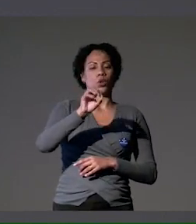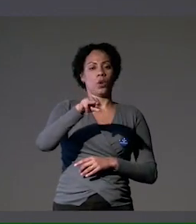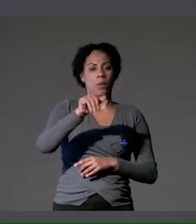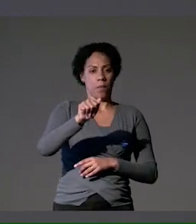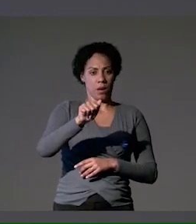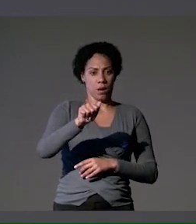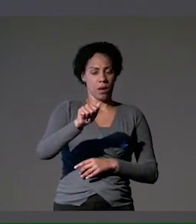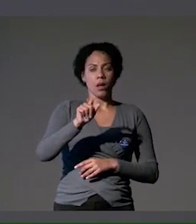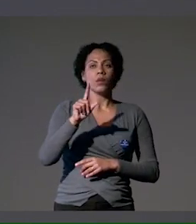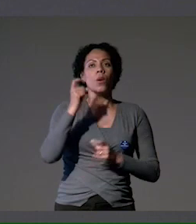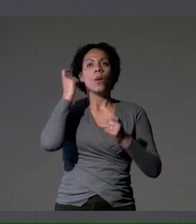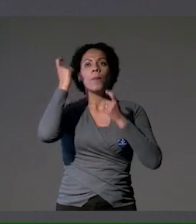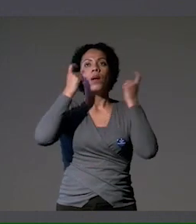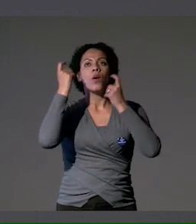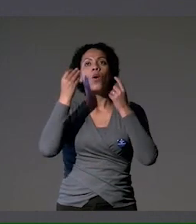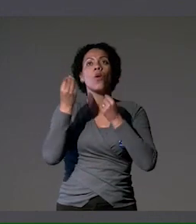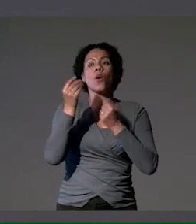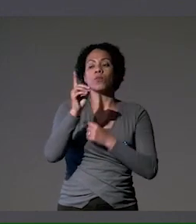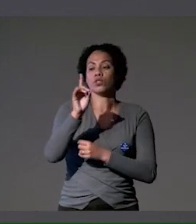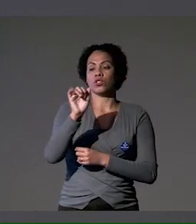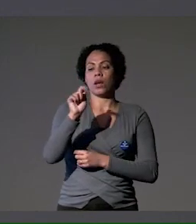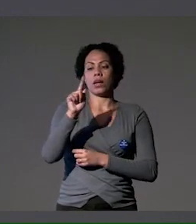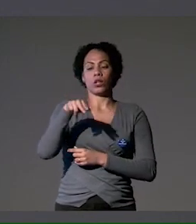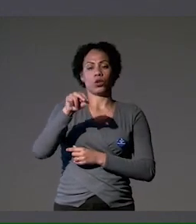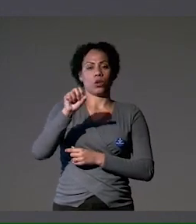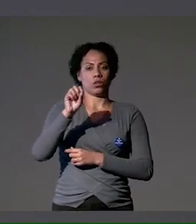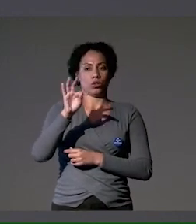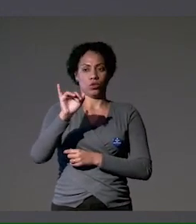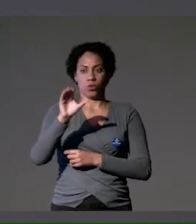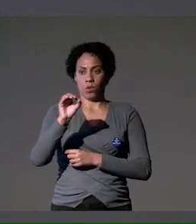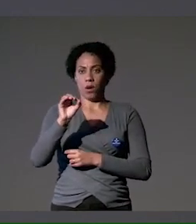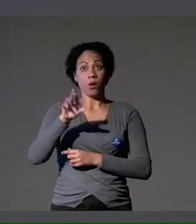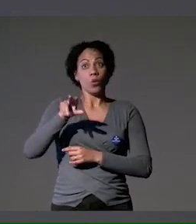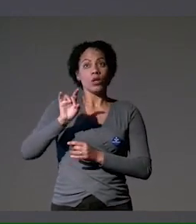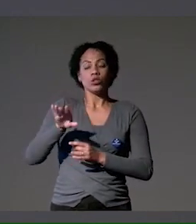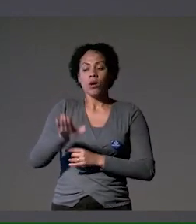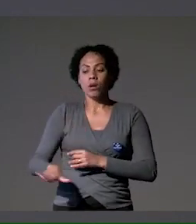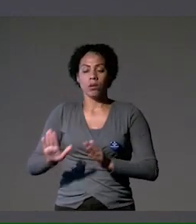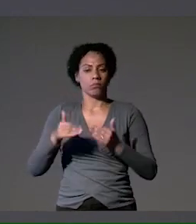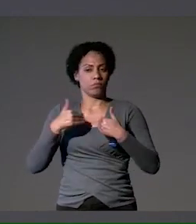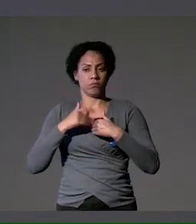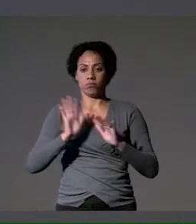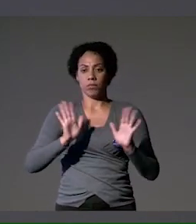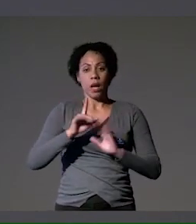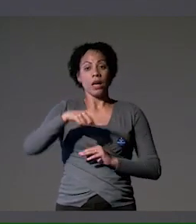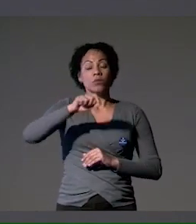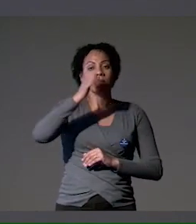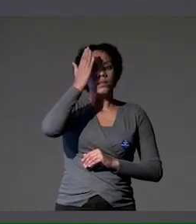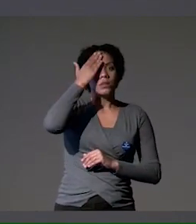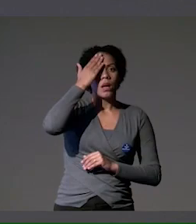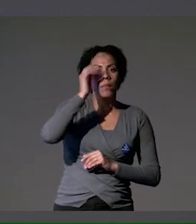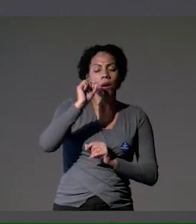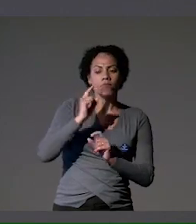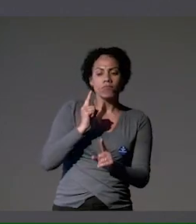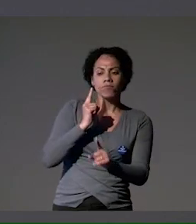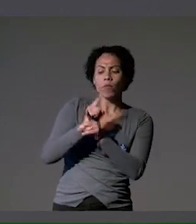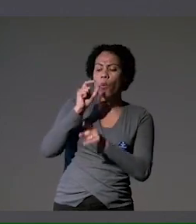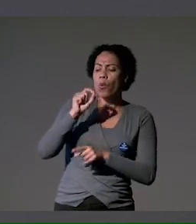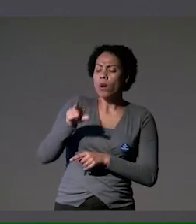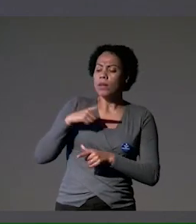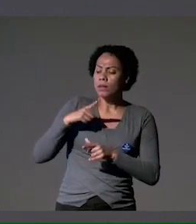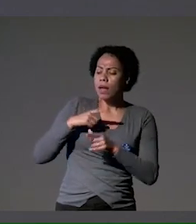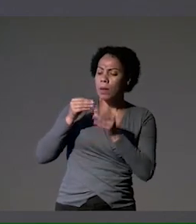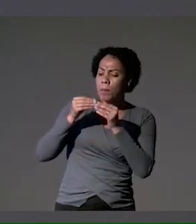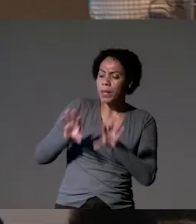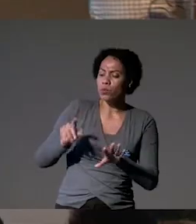questão do diagnóstico. Isso não é uma coisa que vale só para o espectro autista. Na psiquiatria da infância, a gente tenta identificar o que nessa criança está atrapalhando o desenvolvimento dela, o que